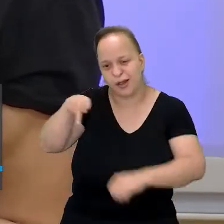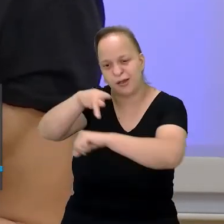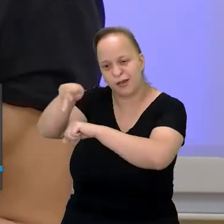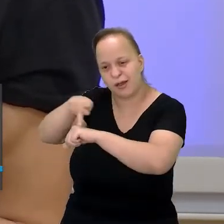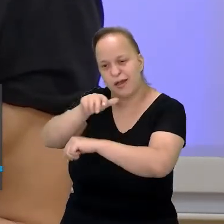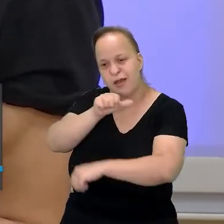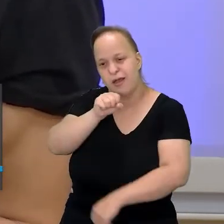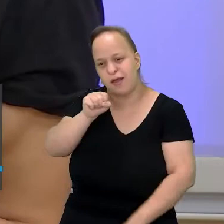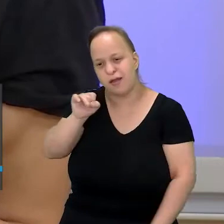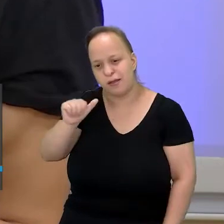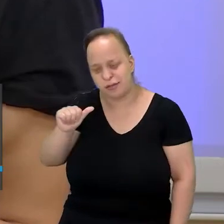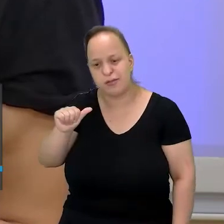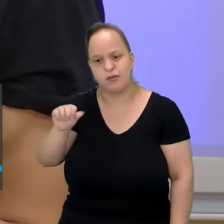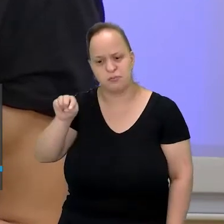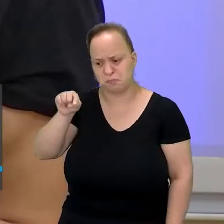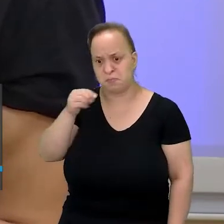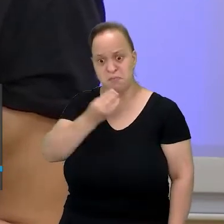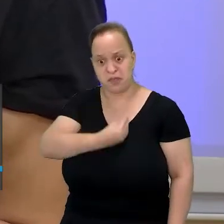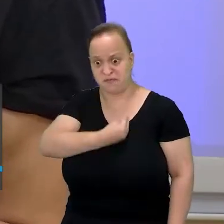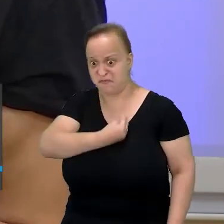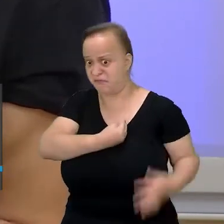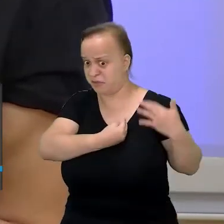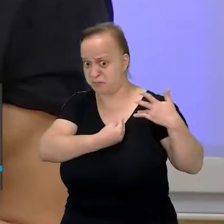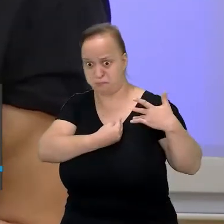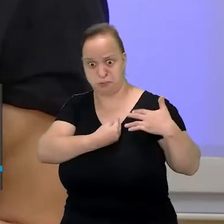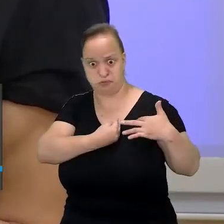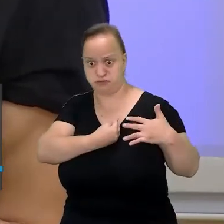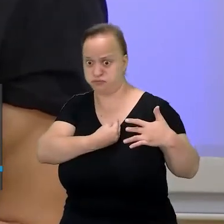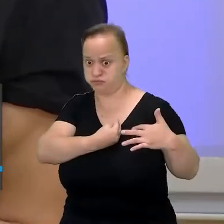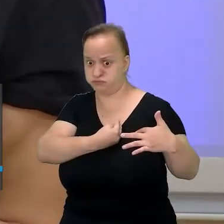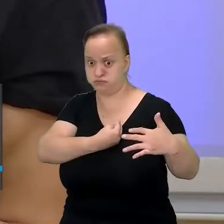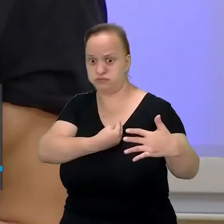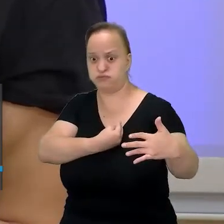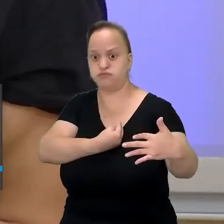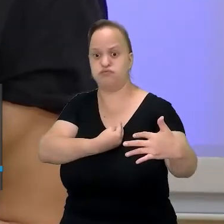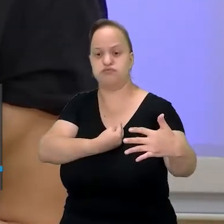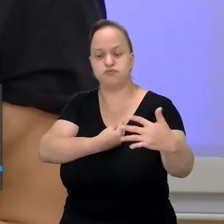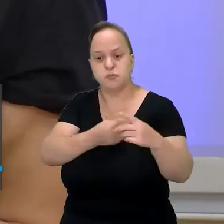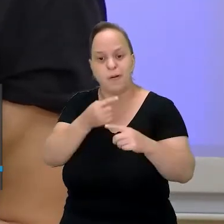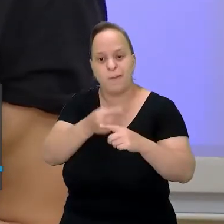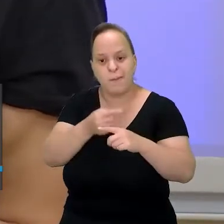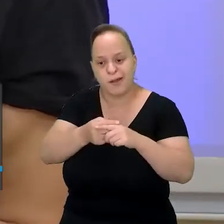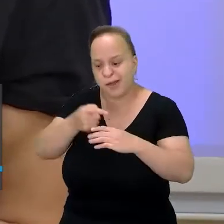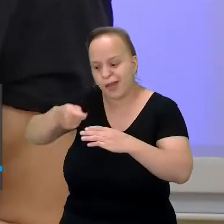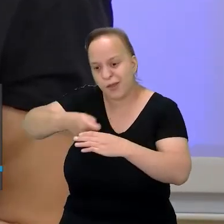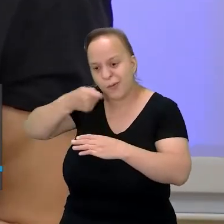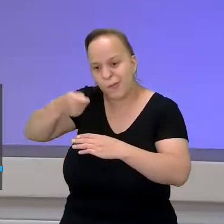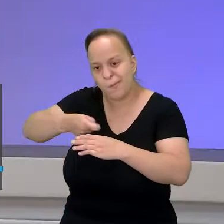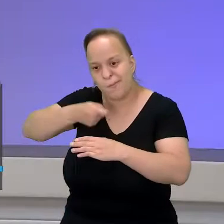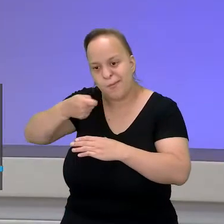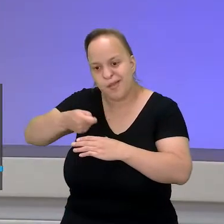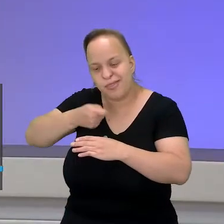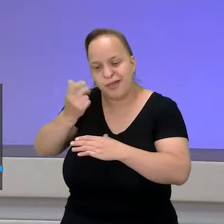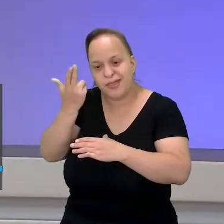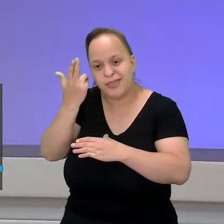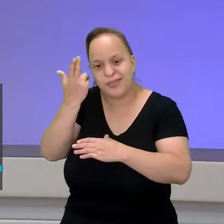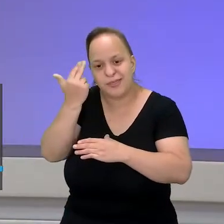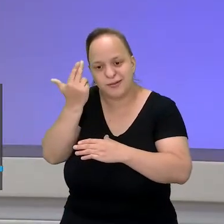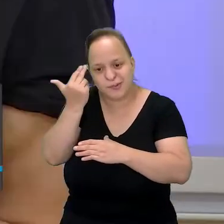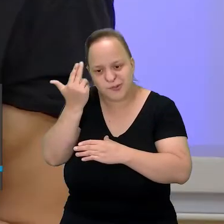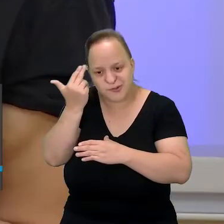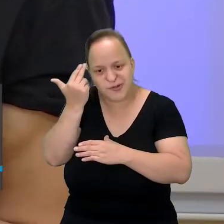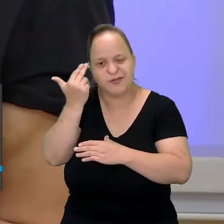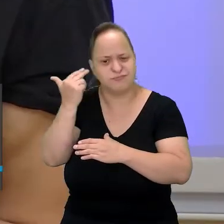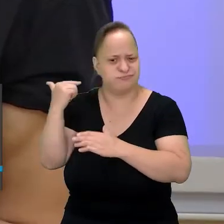com maior índice de longevidade. E são países que, justamente, têm culinária tradicional, né?